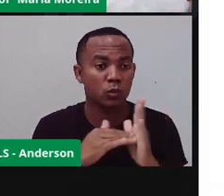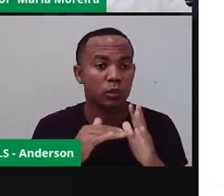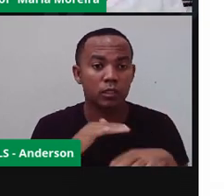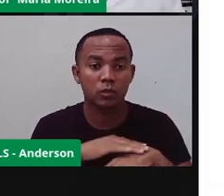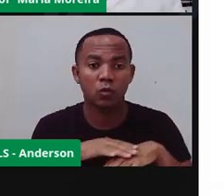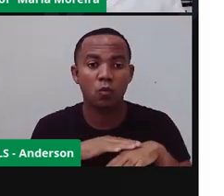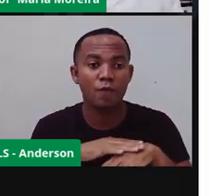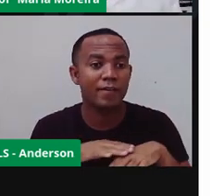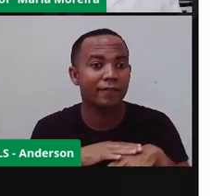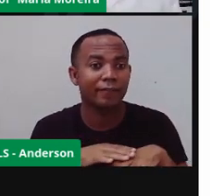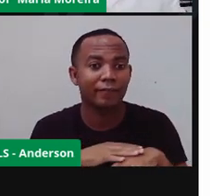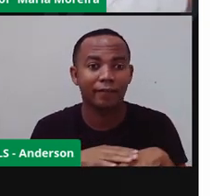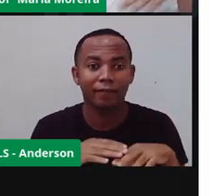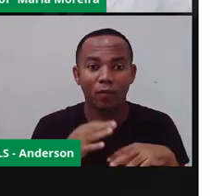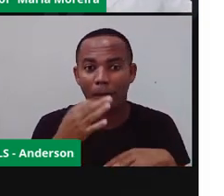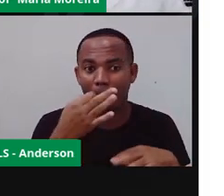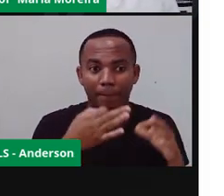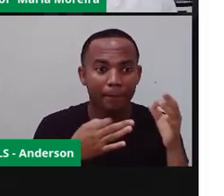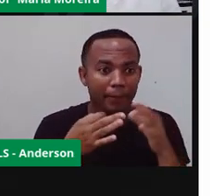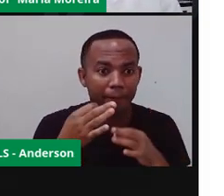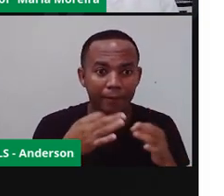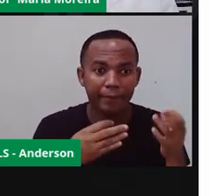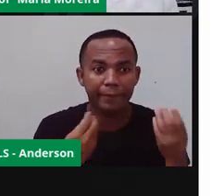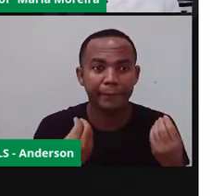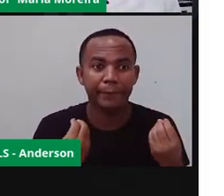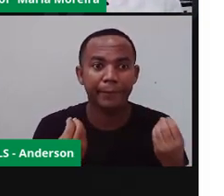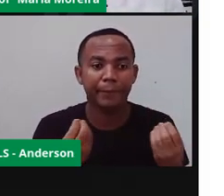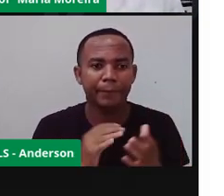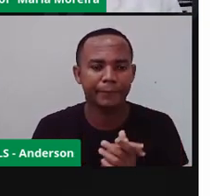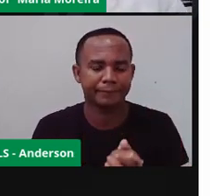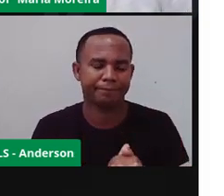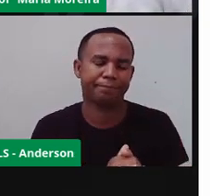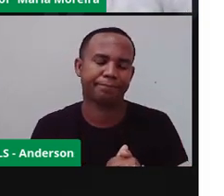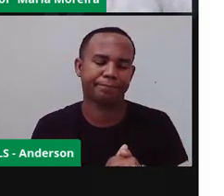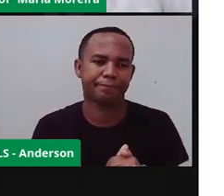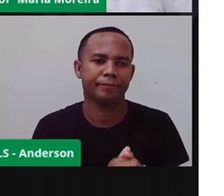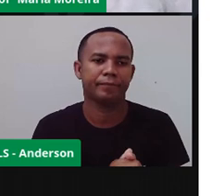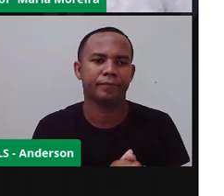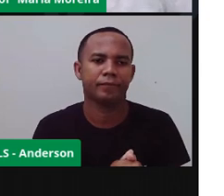não tem sentido nenhum. Ninguém vai entender. Sim, isso aqui é o quê? Eu não entendi.